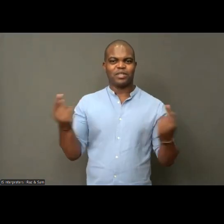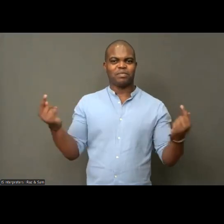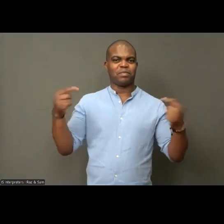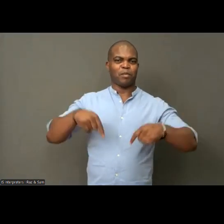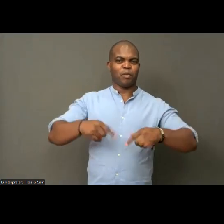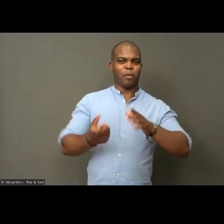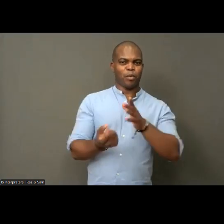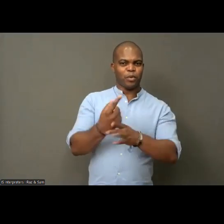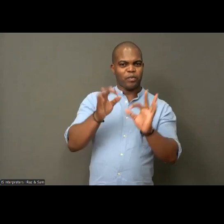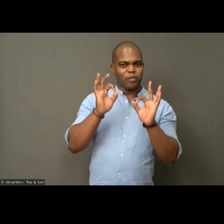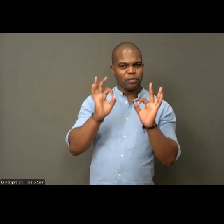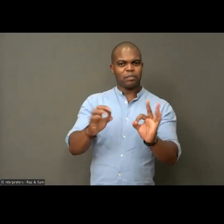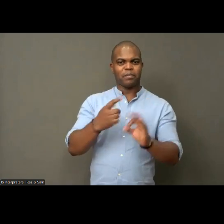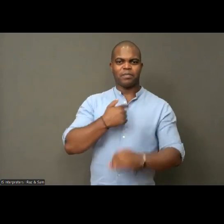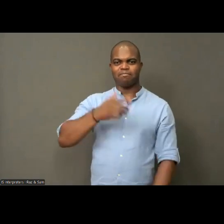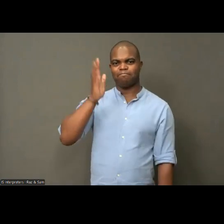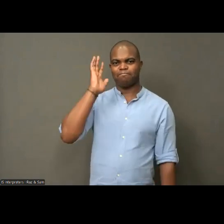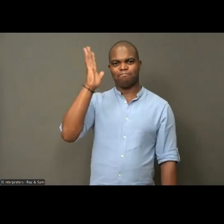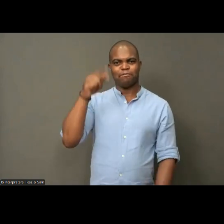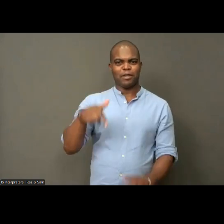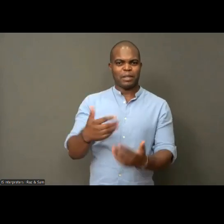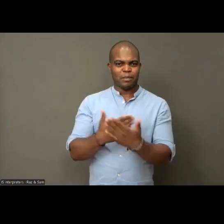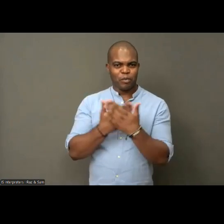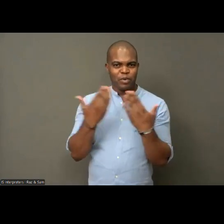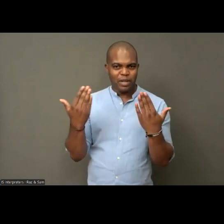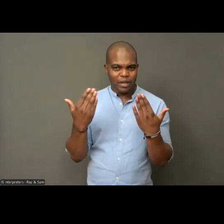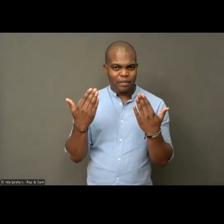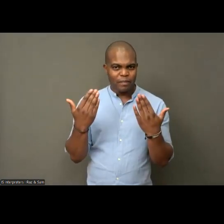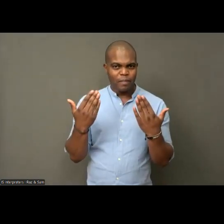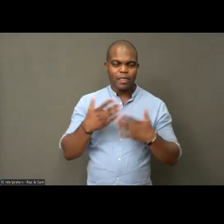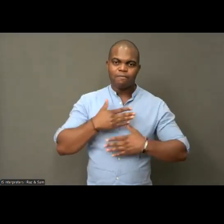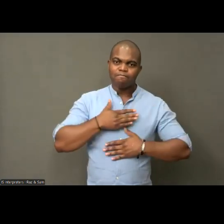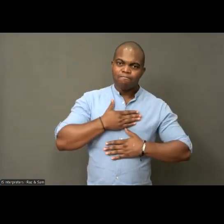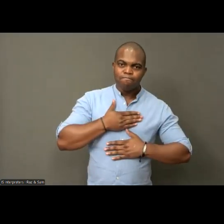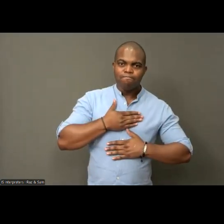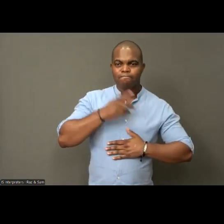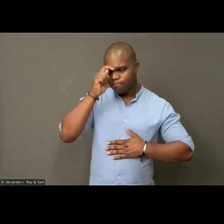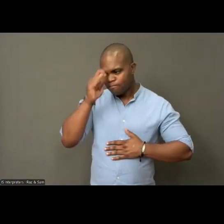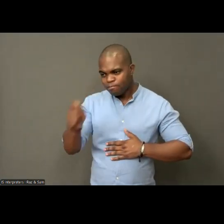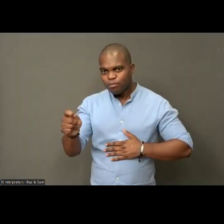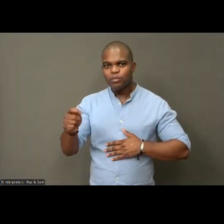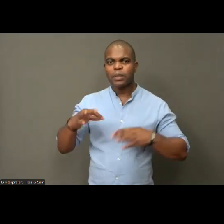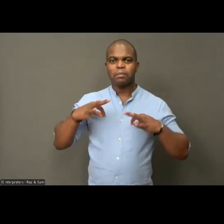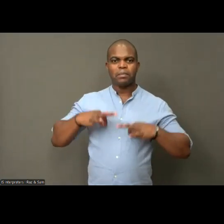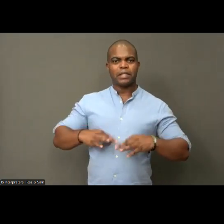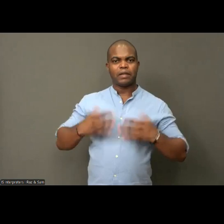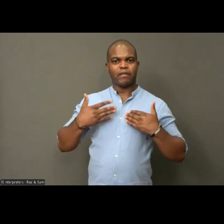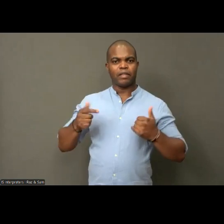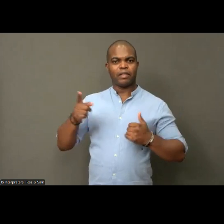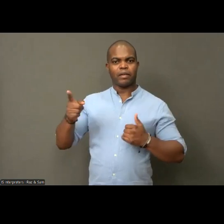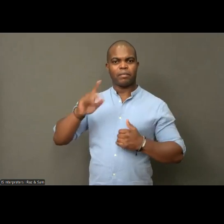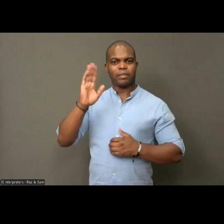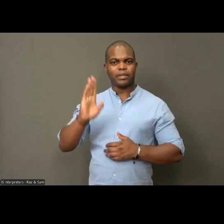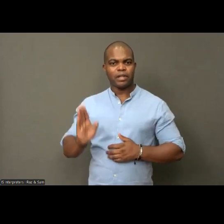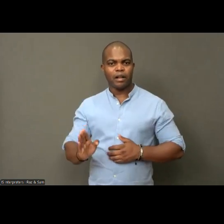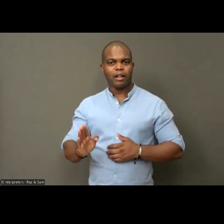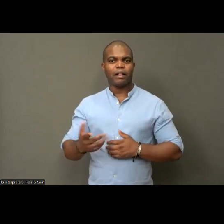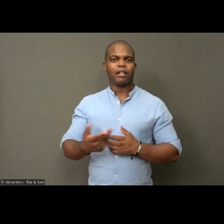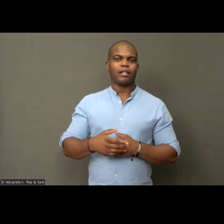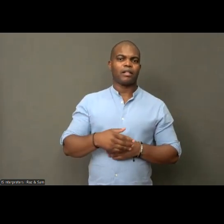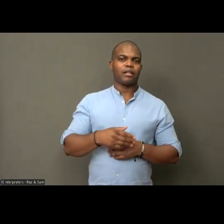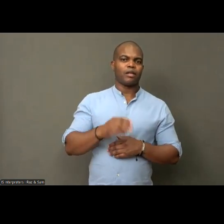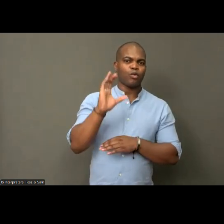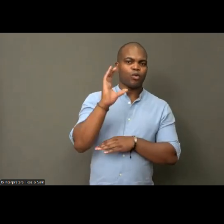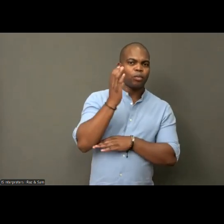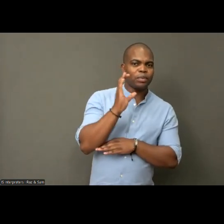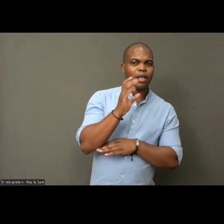encontrá-los hoje. E eu estou honrado de estar falando com líderes de países como o Brasil, Colômbia, Guiana